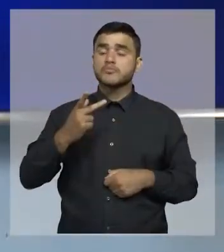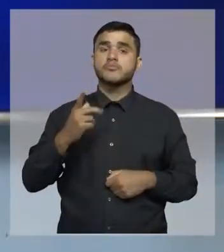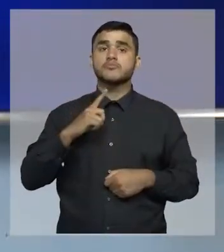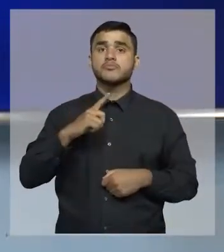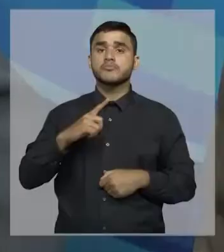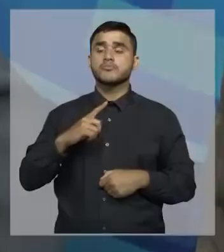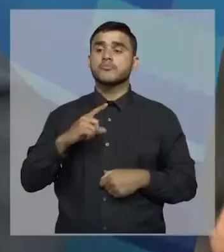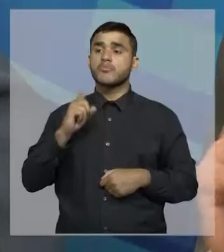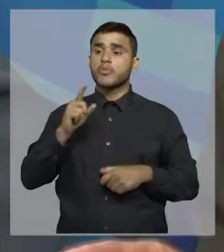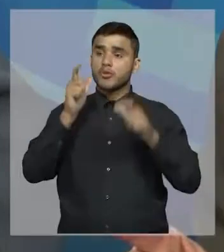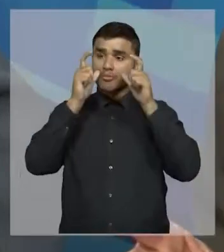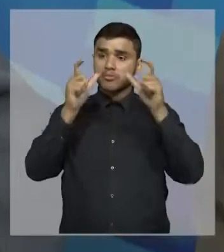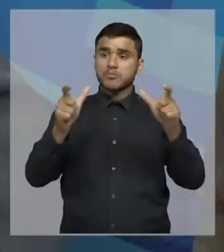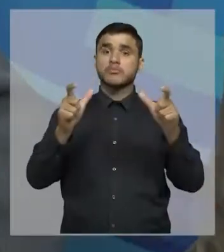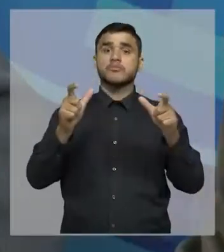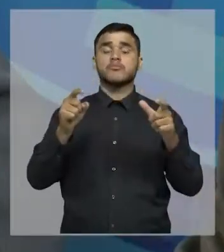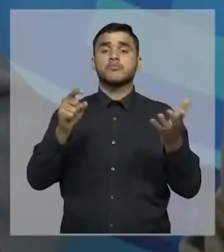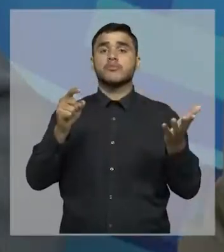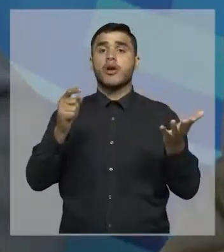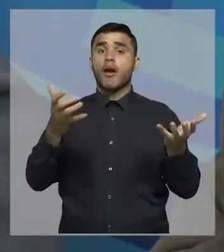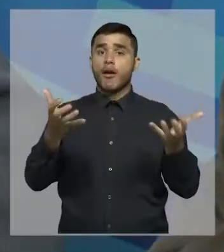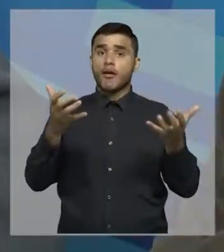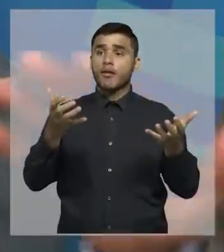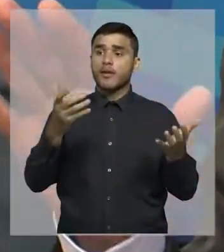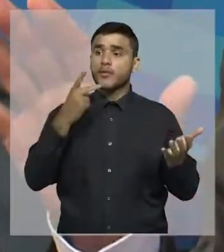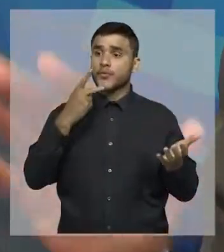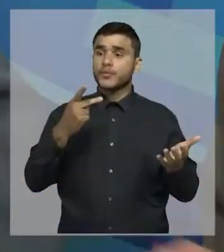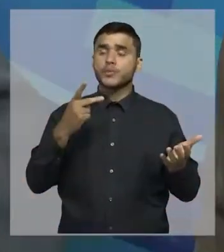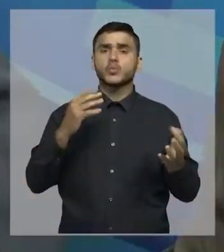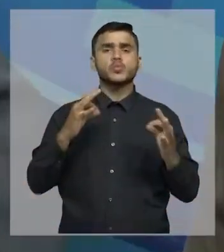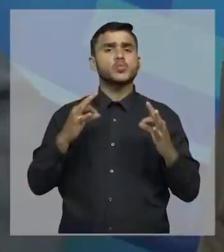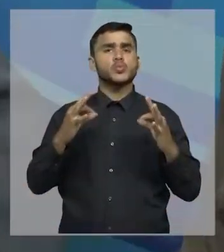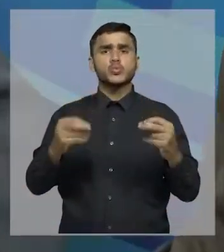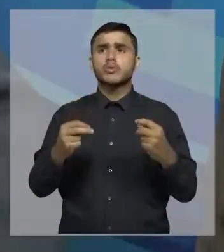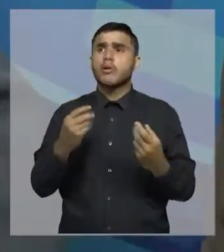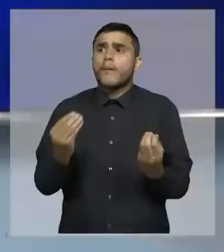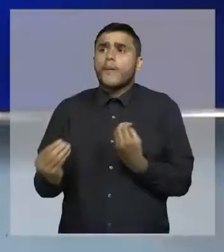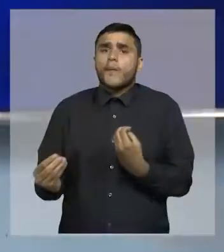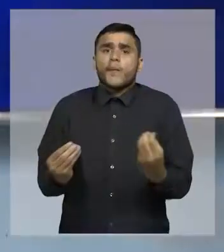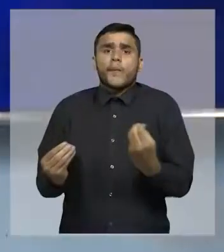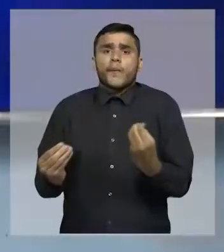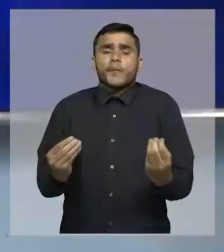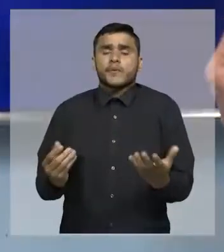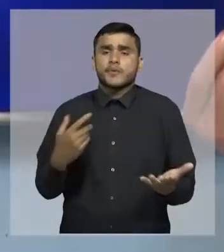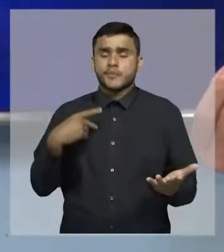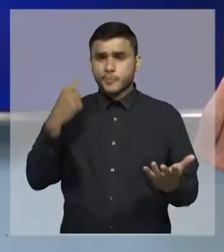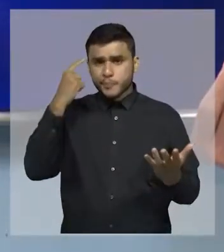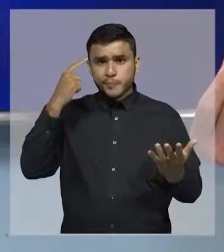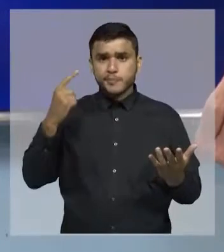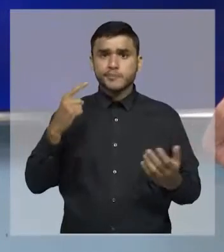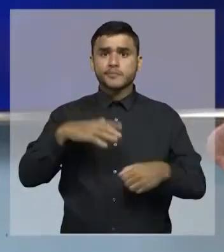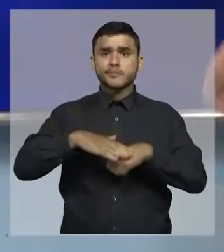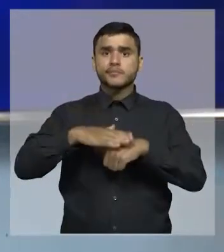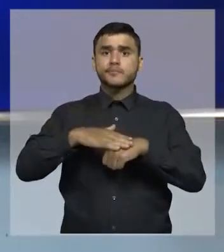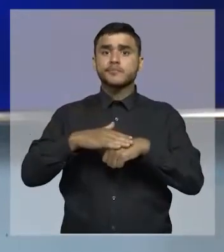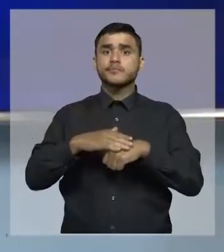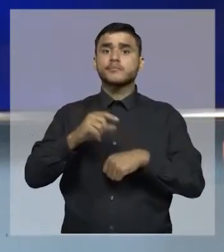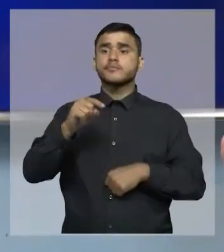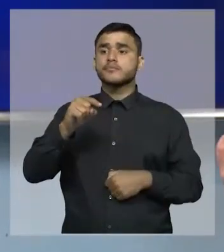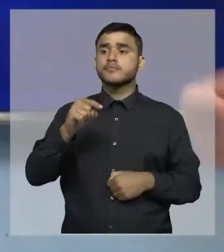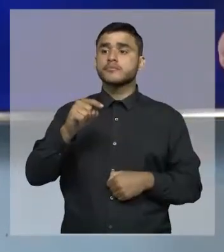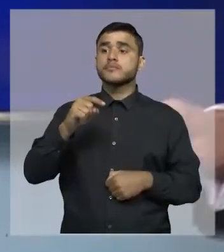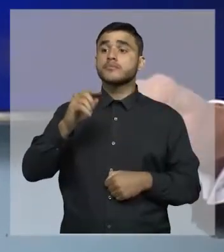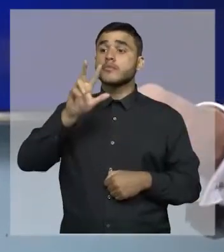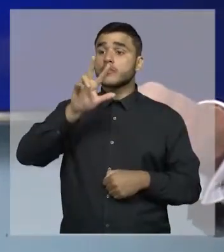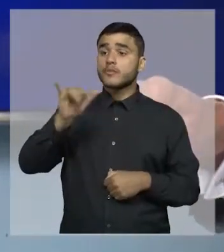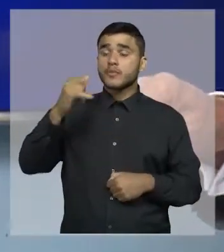eleitor, grande parte do eleitorado votava nele, tem que ter a menor ideia do que ele pensava para o Brasil. Pensava que ele teria condições de votar. Quando ele fosse